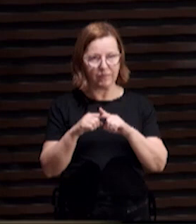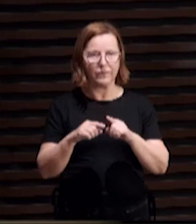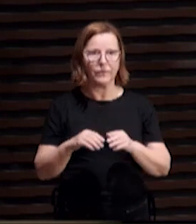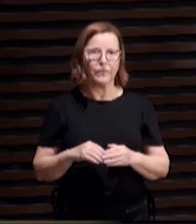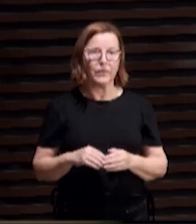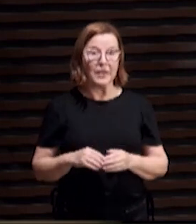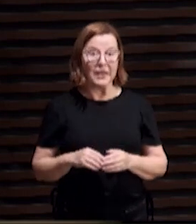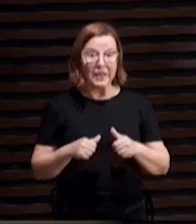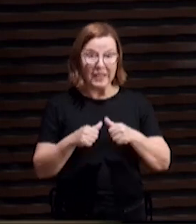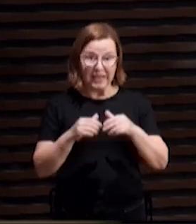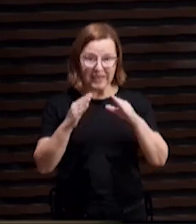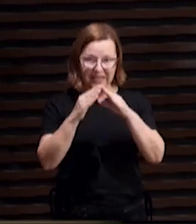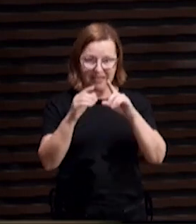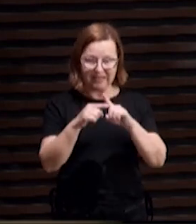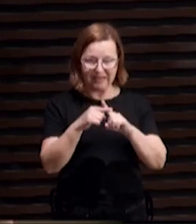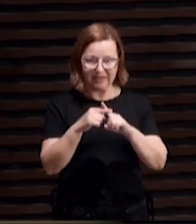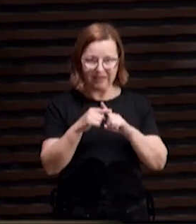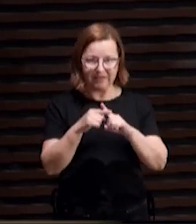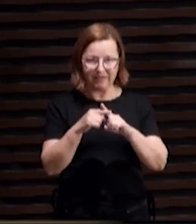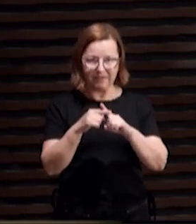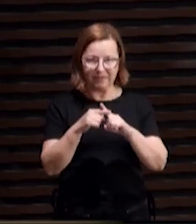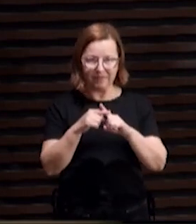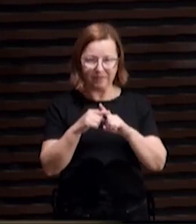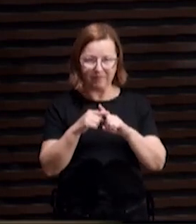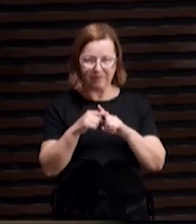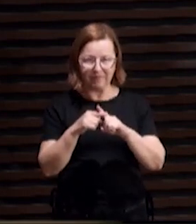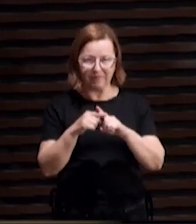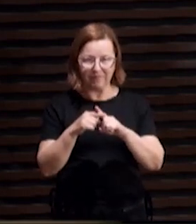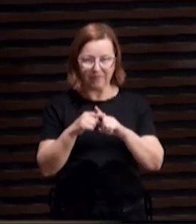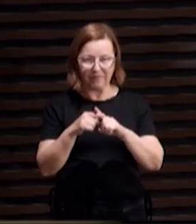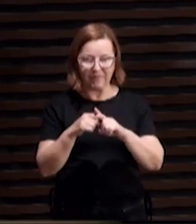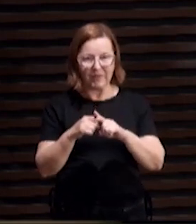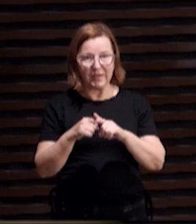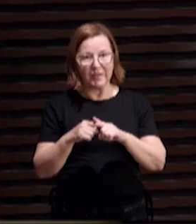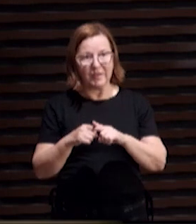E essa igreja estava passando por uma grande perseguição.